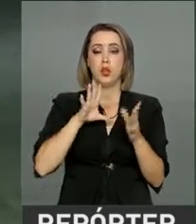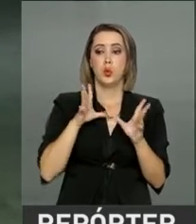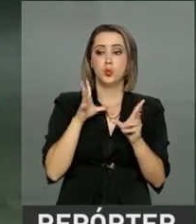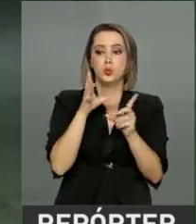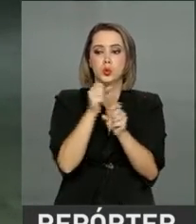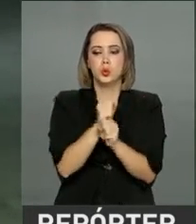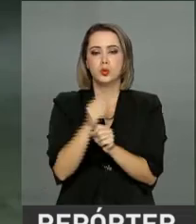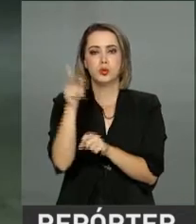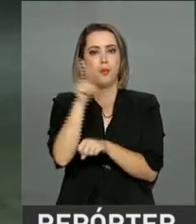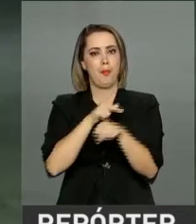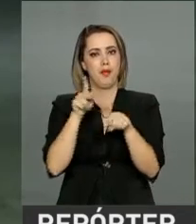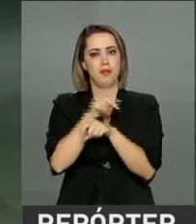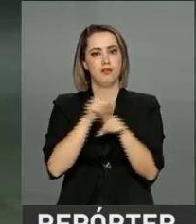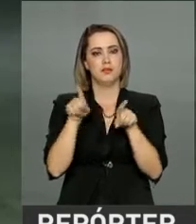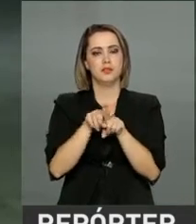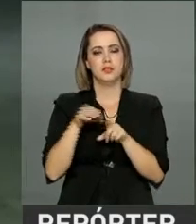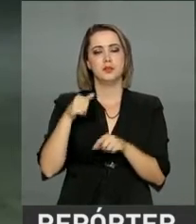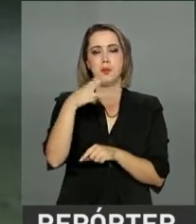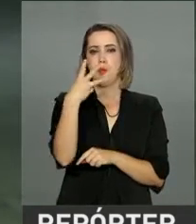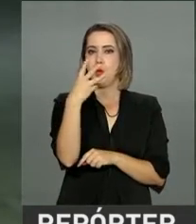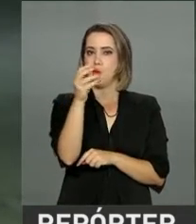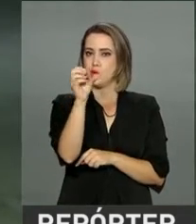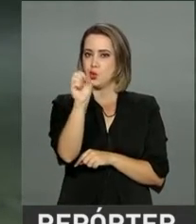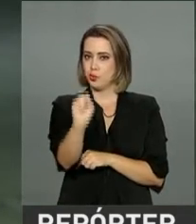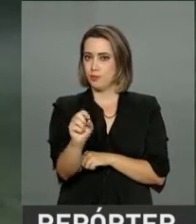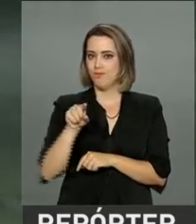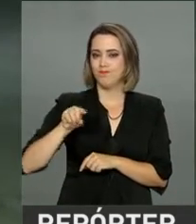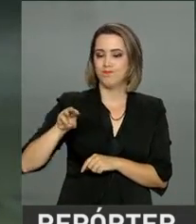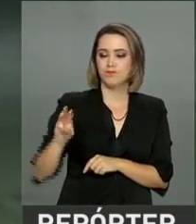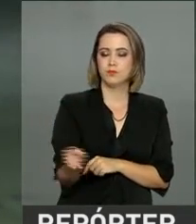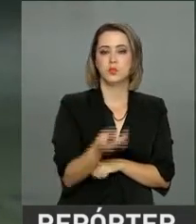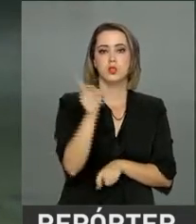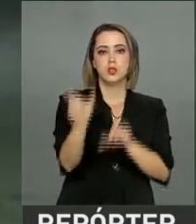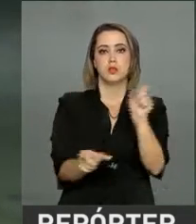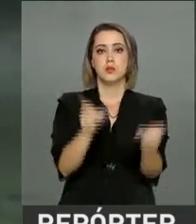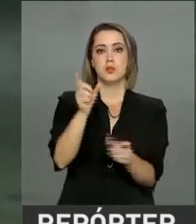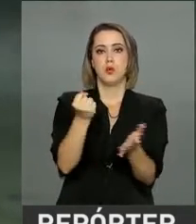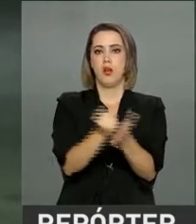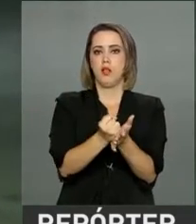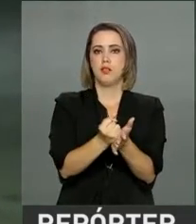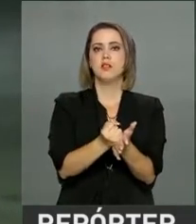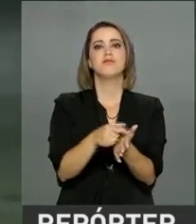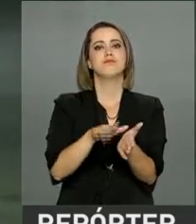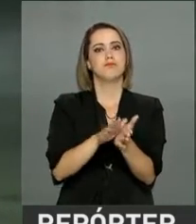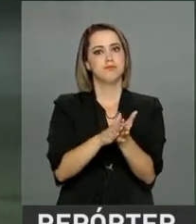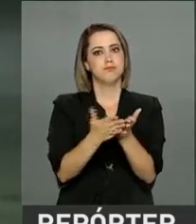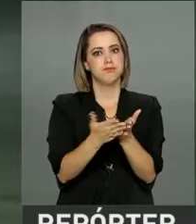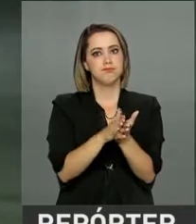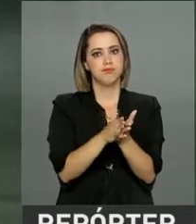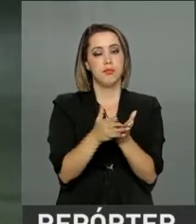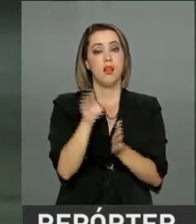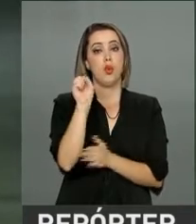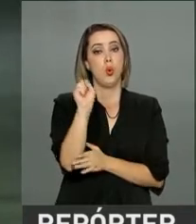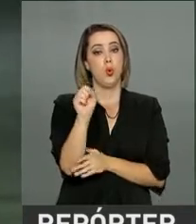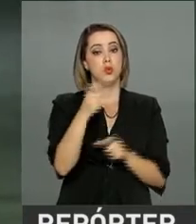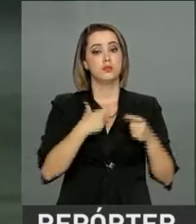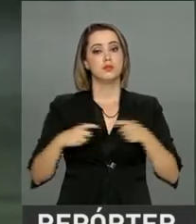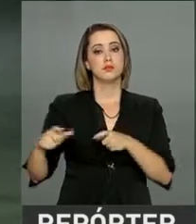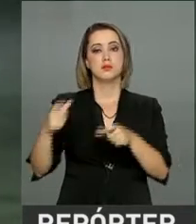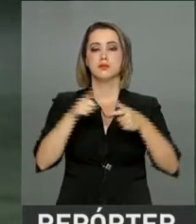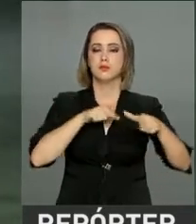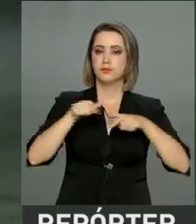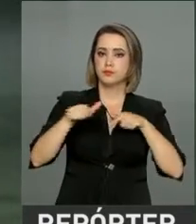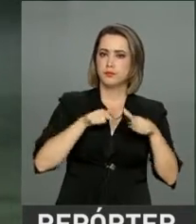todo o país tem mais de trinta e oito milhões trezentos e quinze mil trabalhadores com carteira assinada dos oito setores da atividade econômica